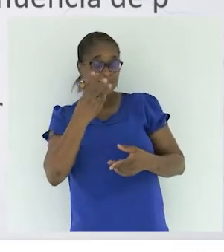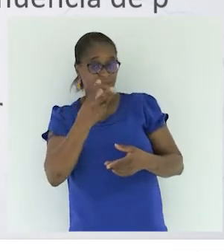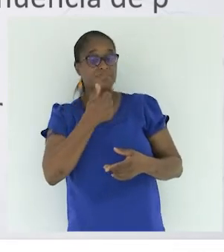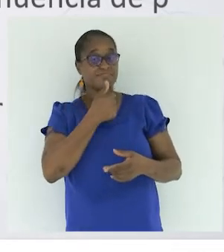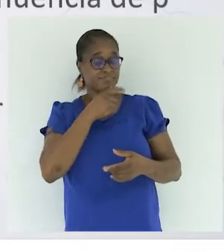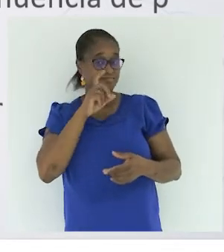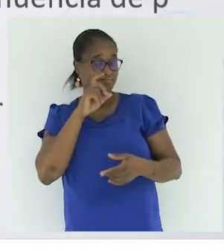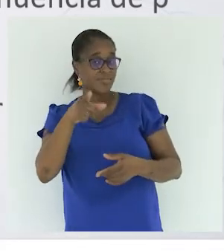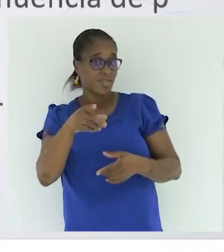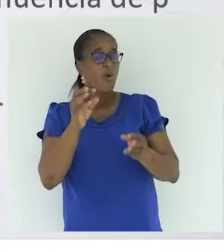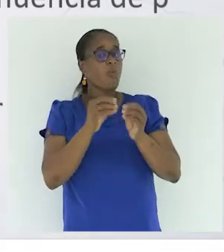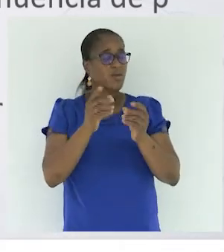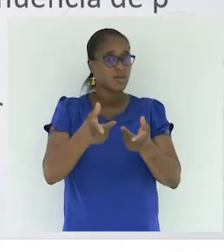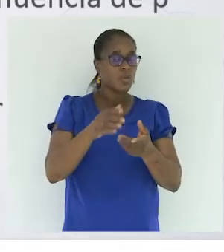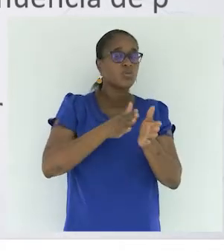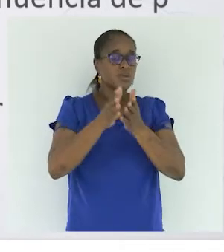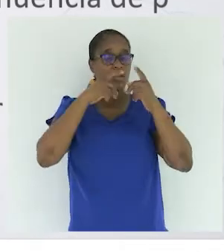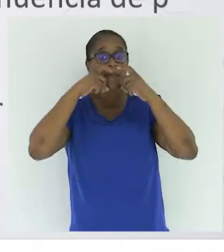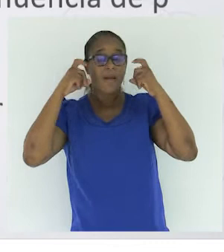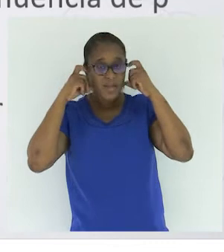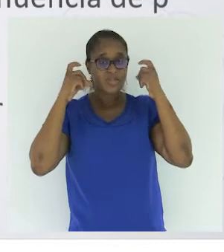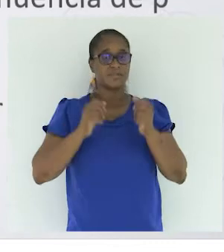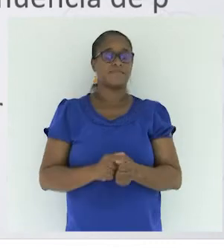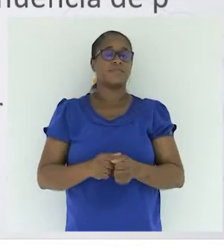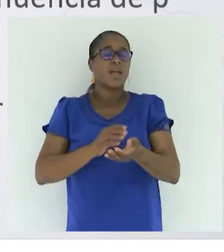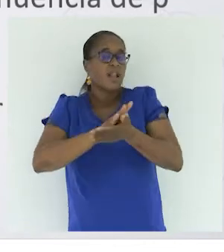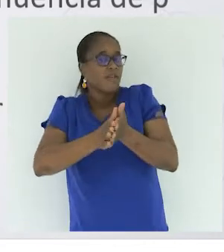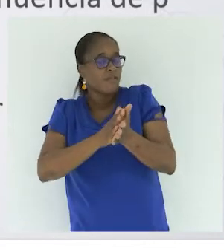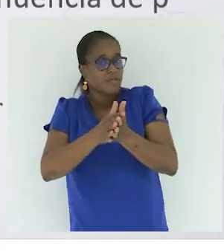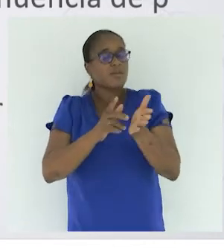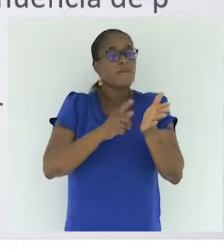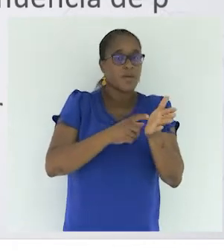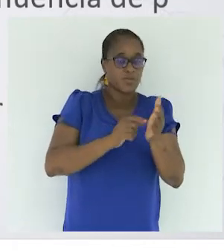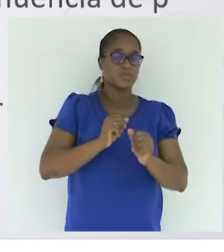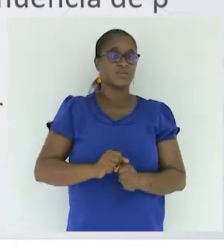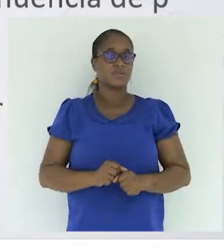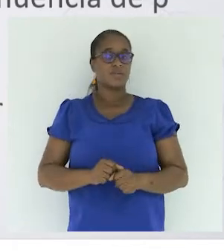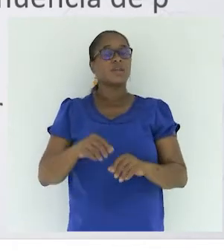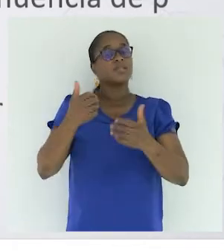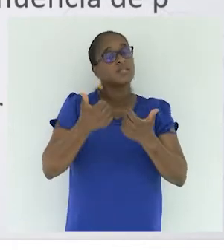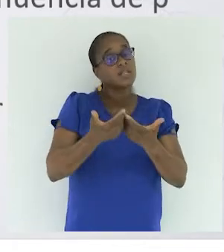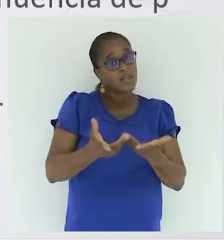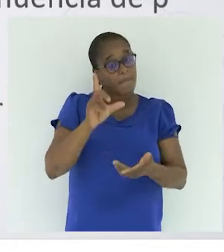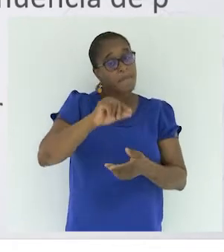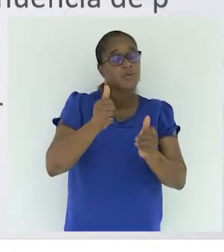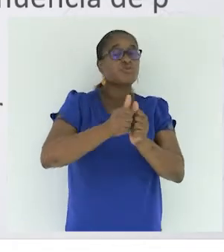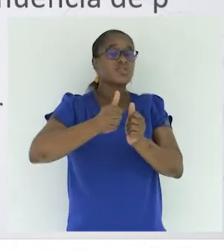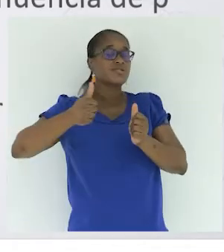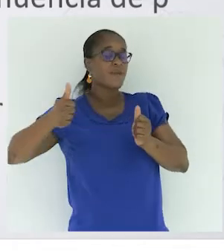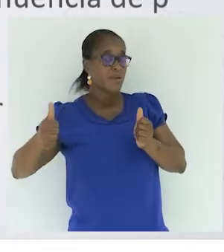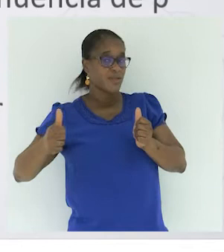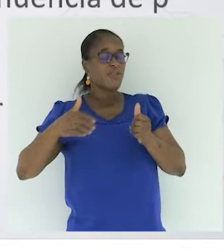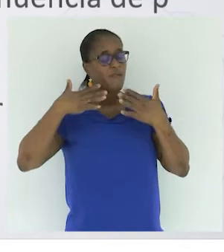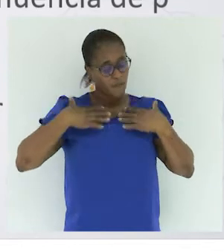medidas combinadas, a utilização de máscara, a higienização das mãos e ainda o